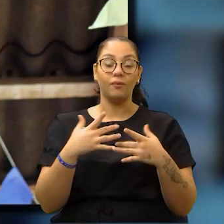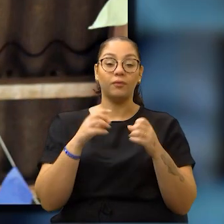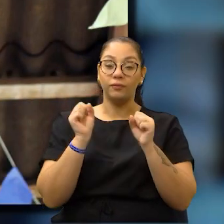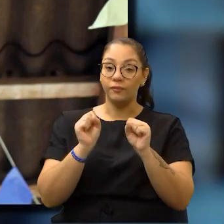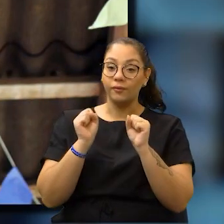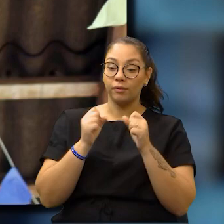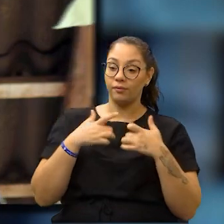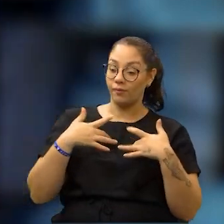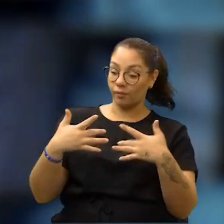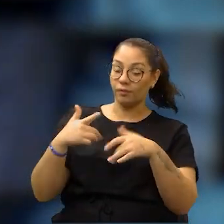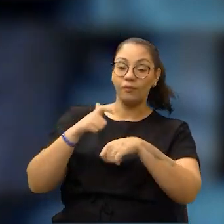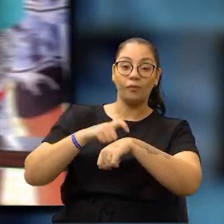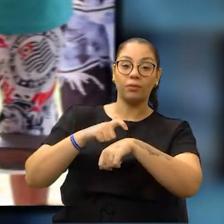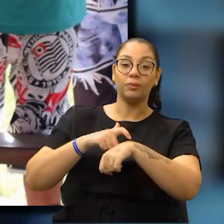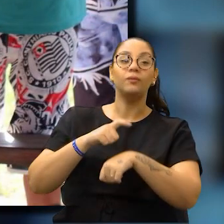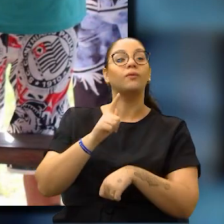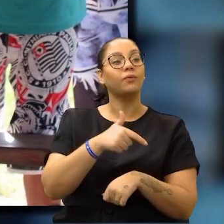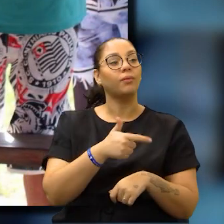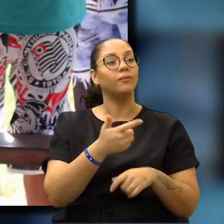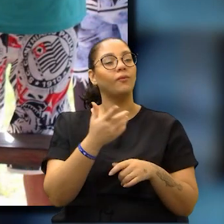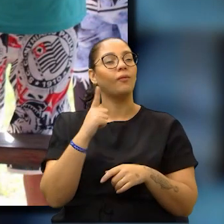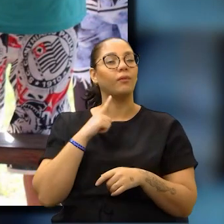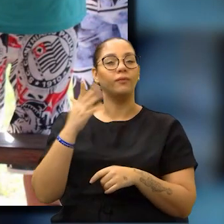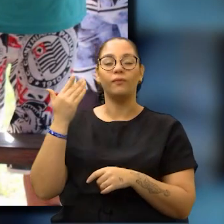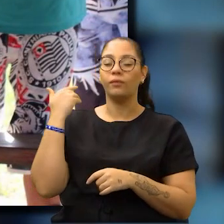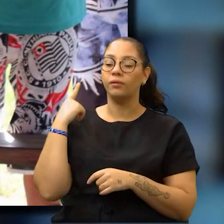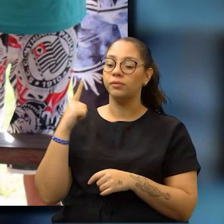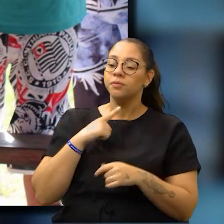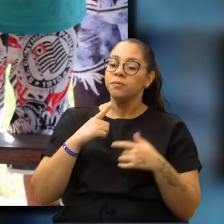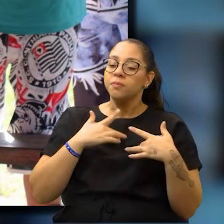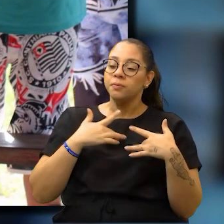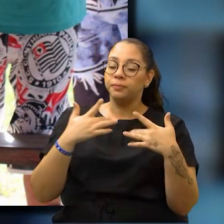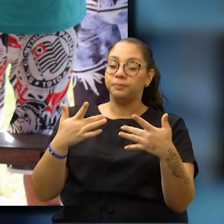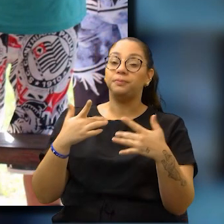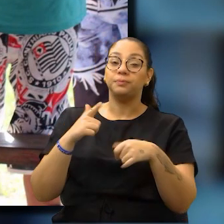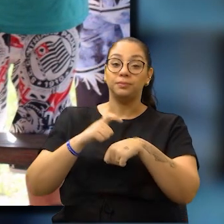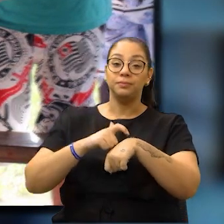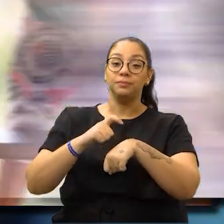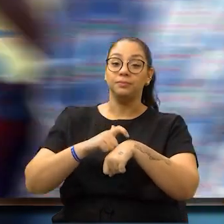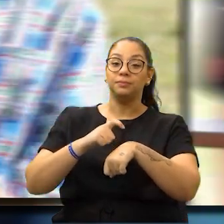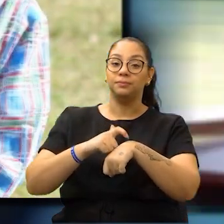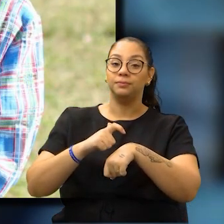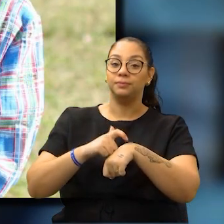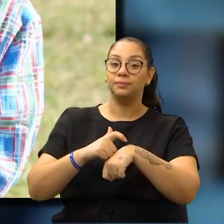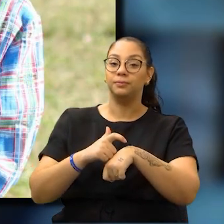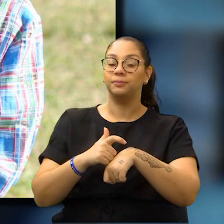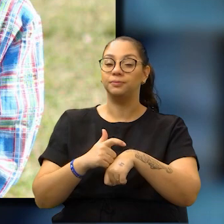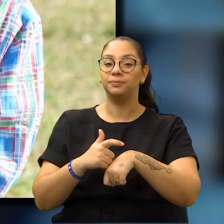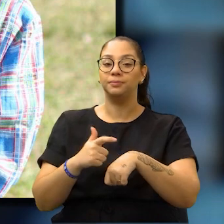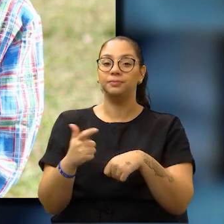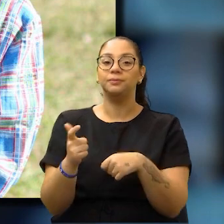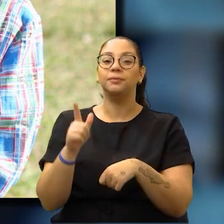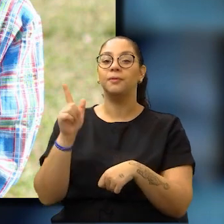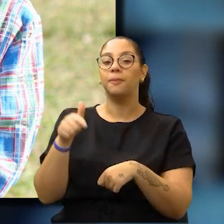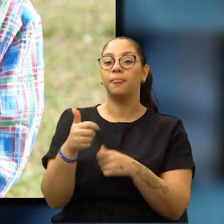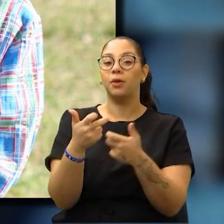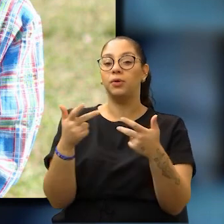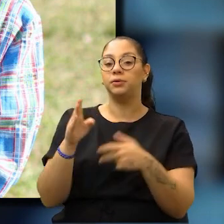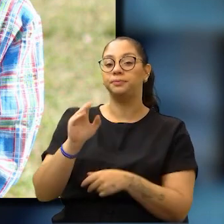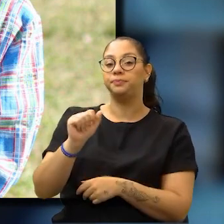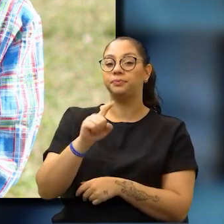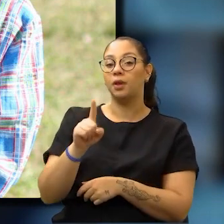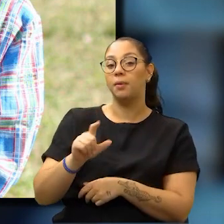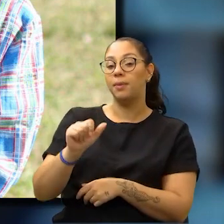de uma empresa pintando as paredes, trabalhando com as crianças, outro ajudando a selecionar coisas do